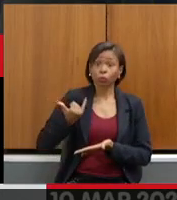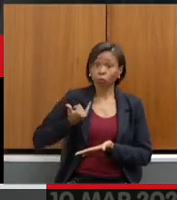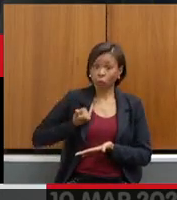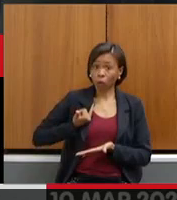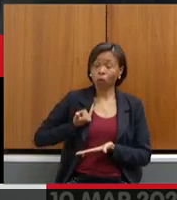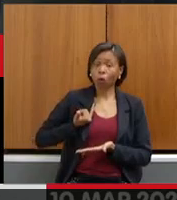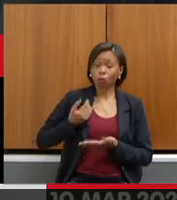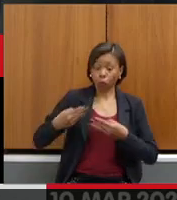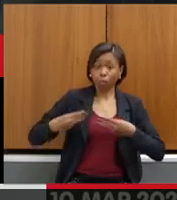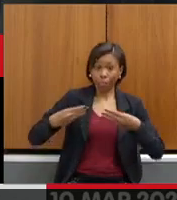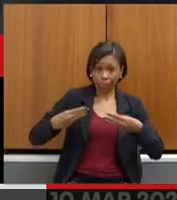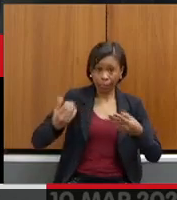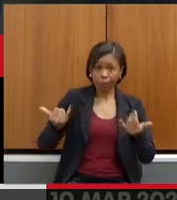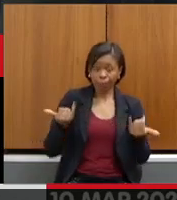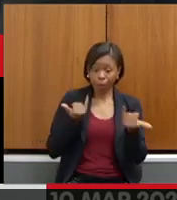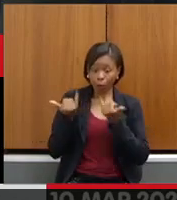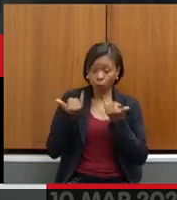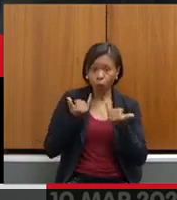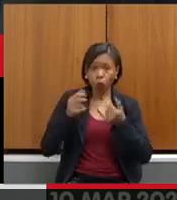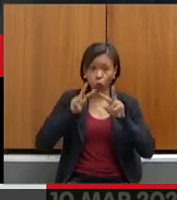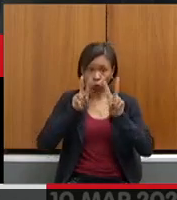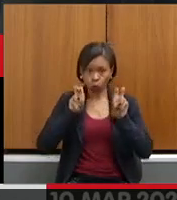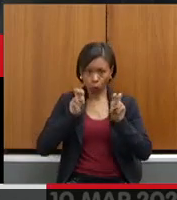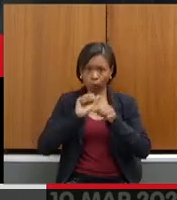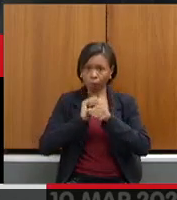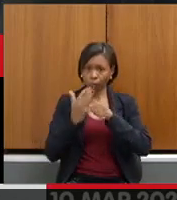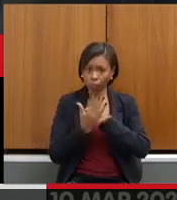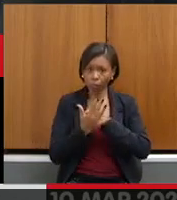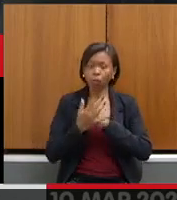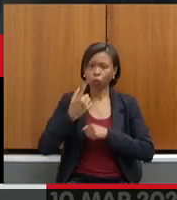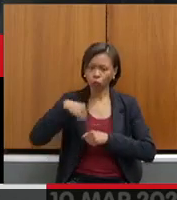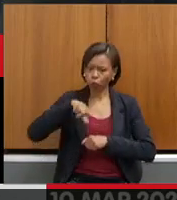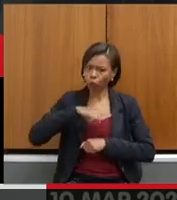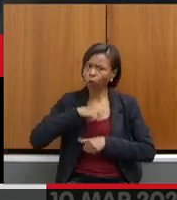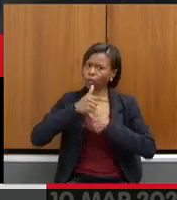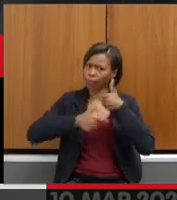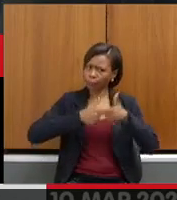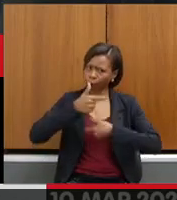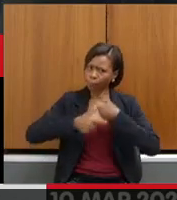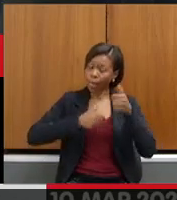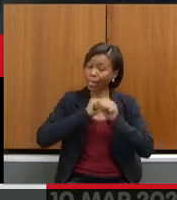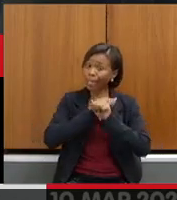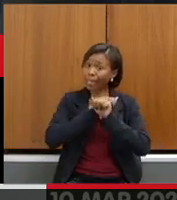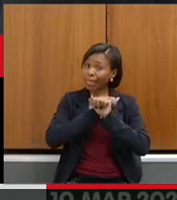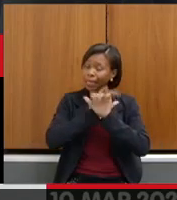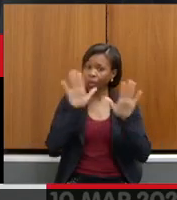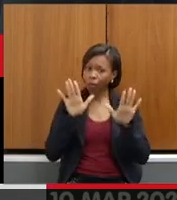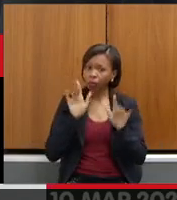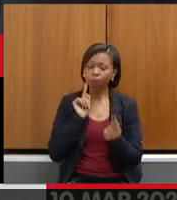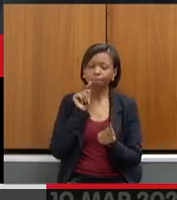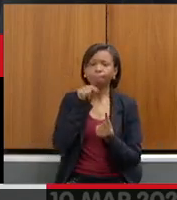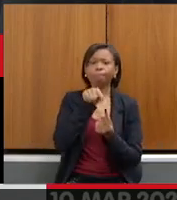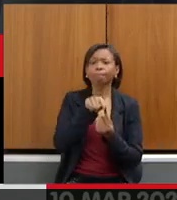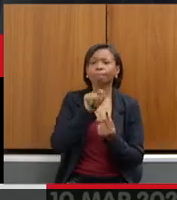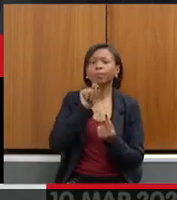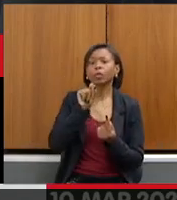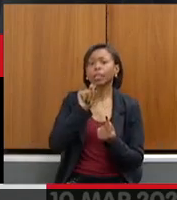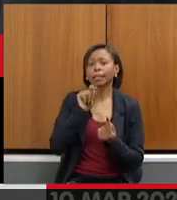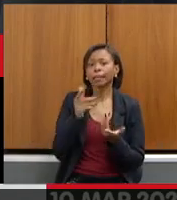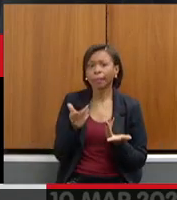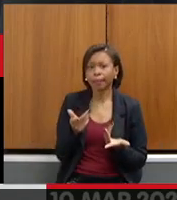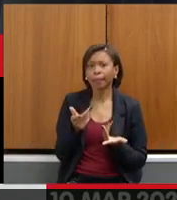sobre receptor e Mia e o nosso trabalho ele é muito claro seja nós temos objetivos de preservar